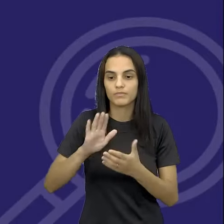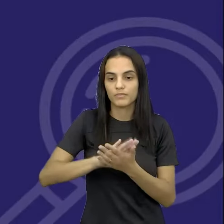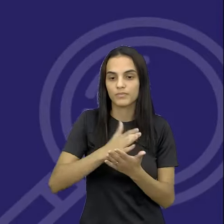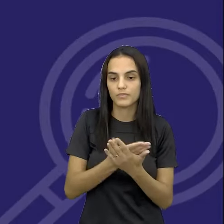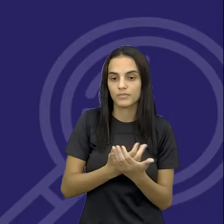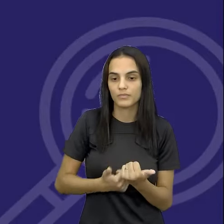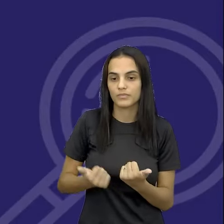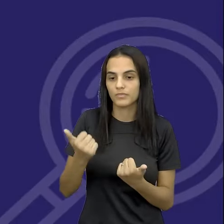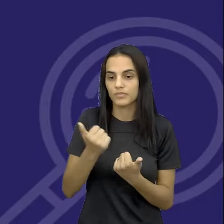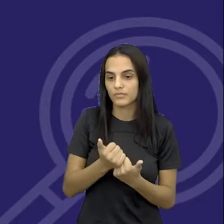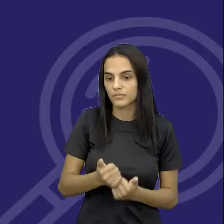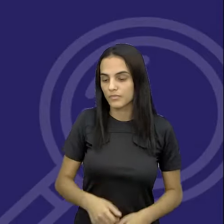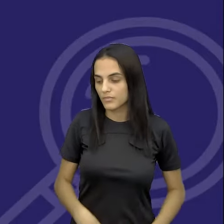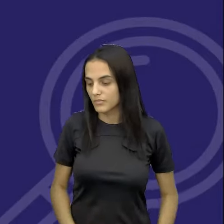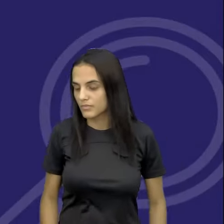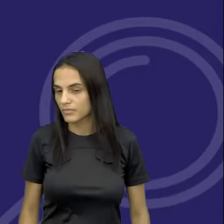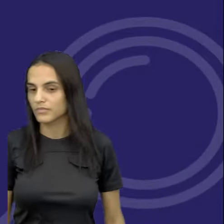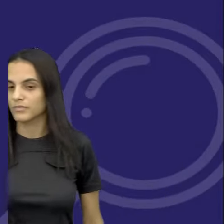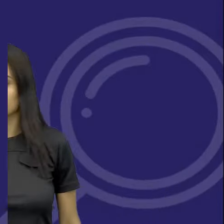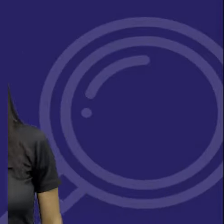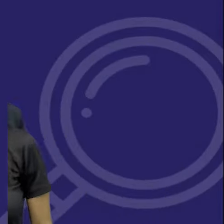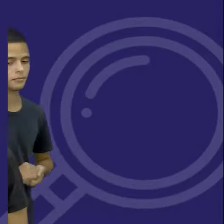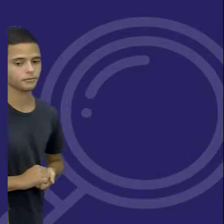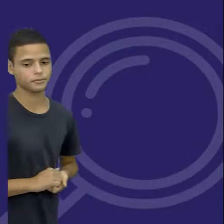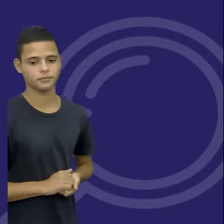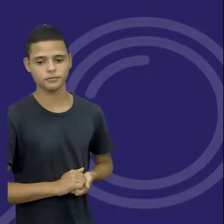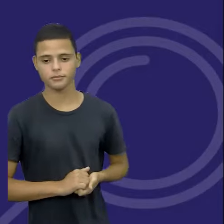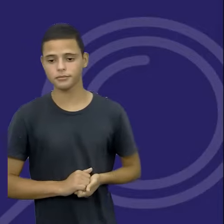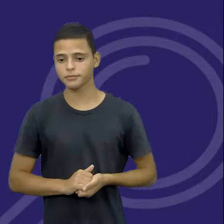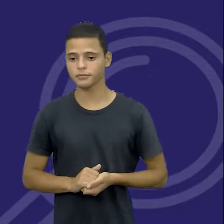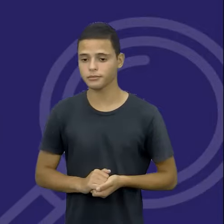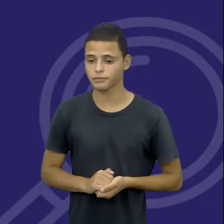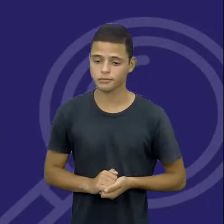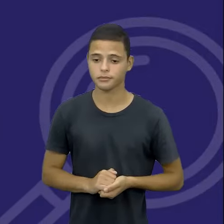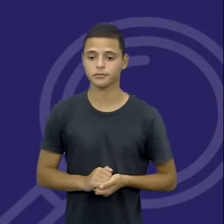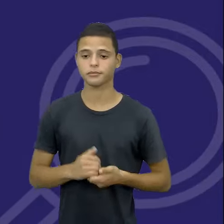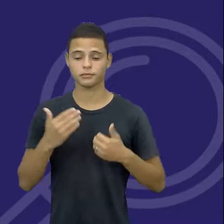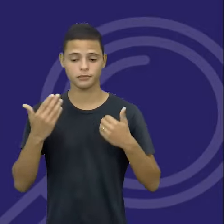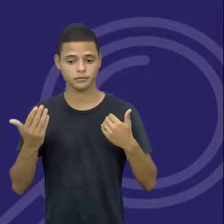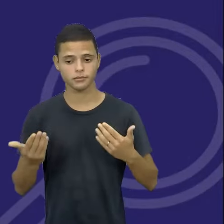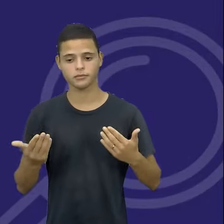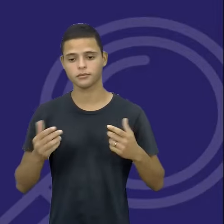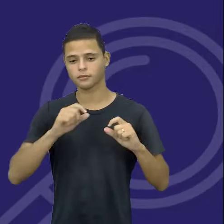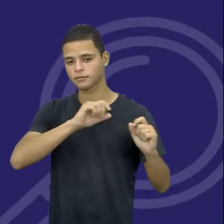sala, no ambiente deles, né, e aí é algo